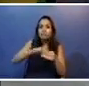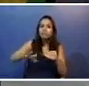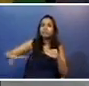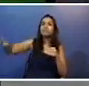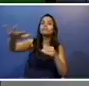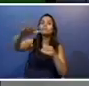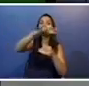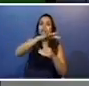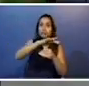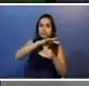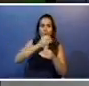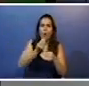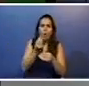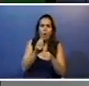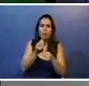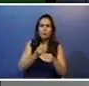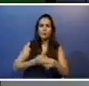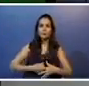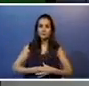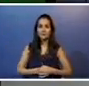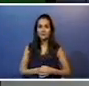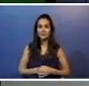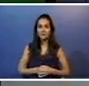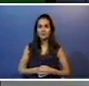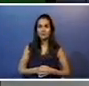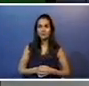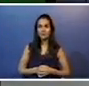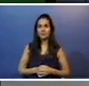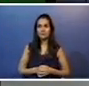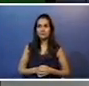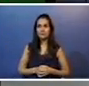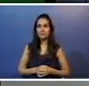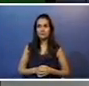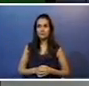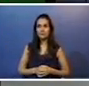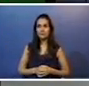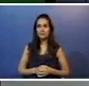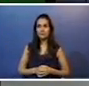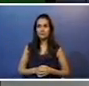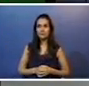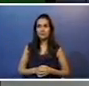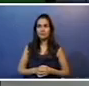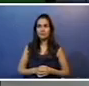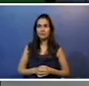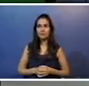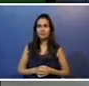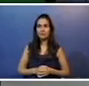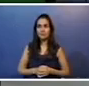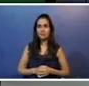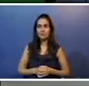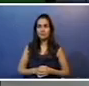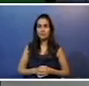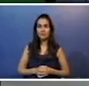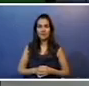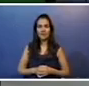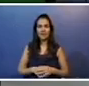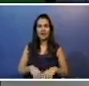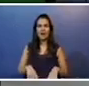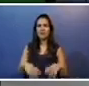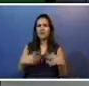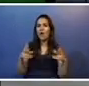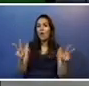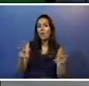se deslocar pelo ambiente, tá? Olha aqui na primeira imagem, crianças. As sementes mais